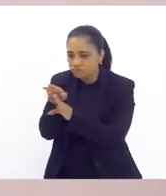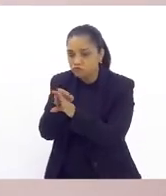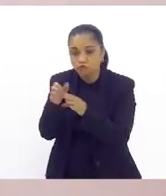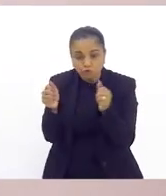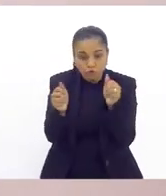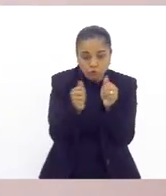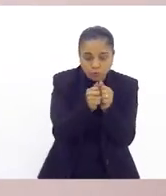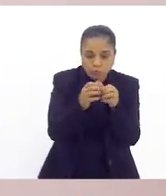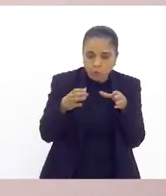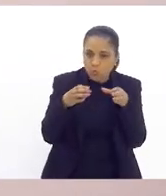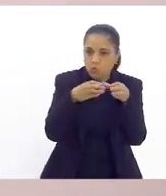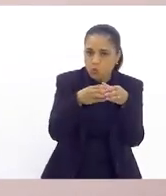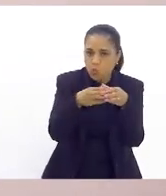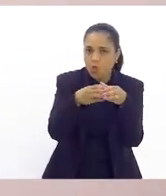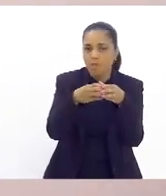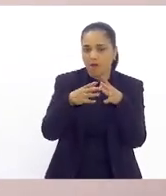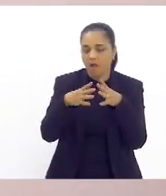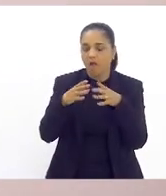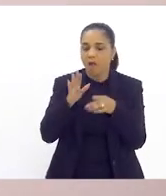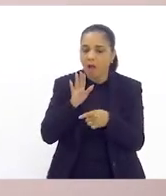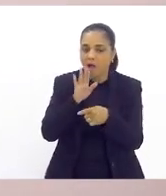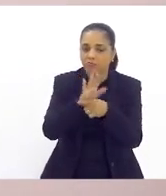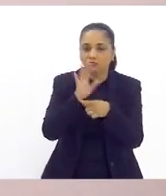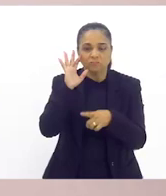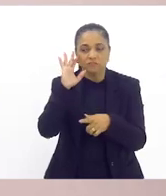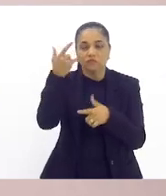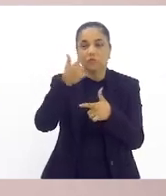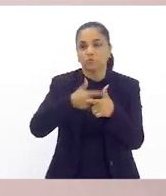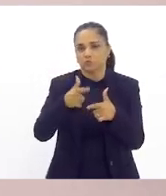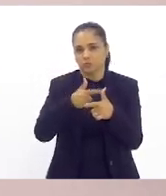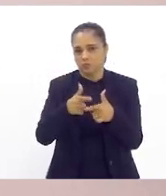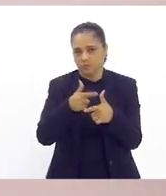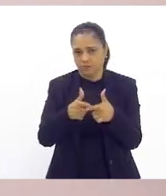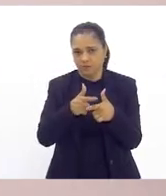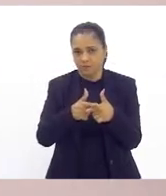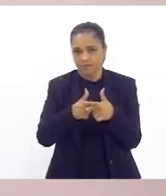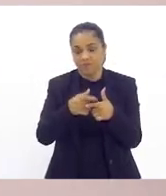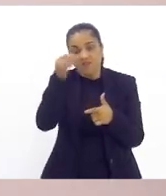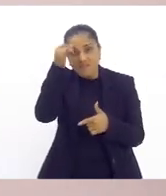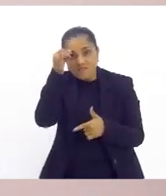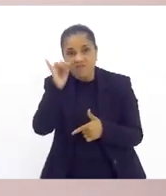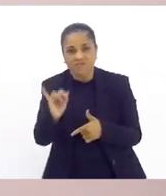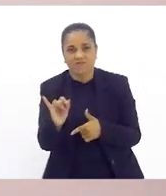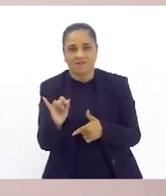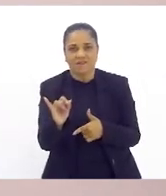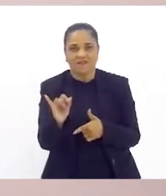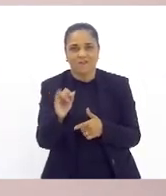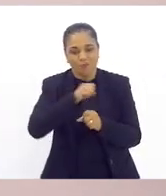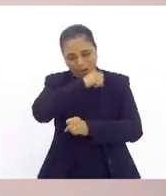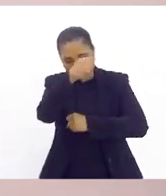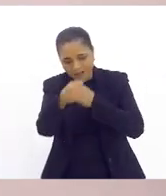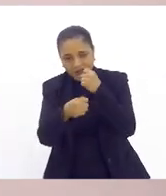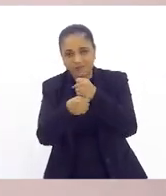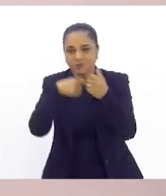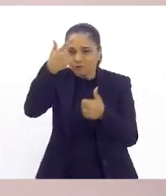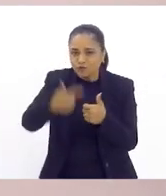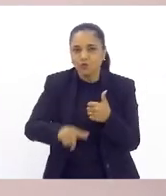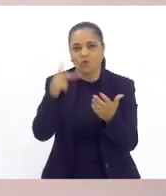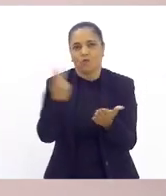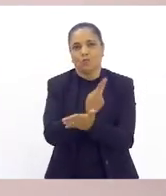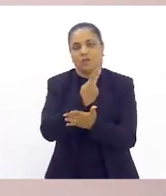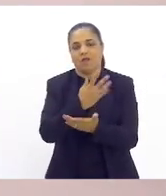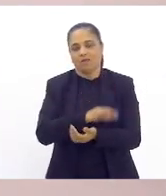mutirão junto com eles para limpar tudo e tentar evitar que isso chegue no ano que vem e aconteça de novo